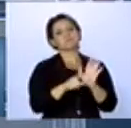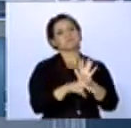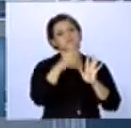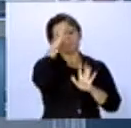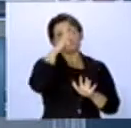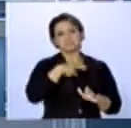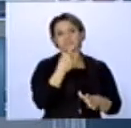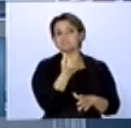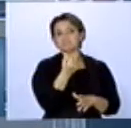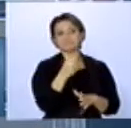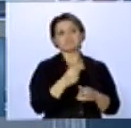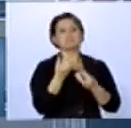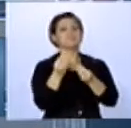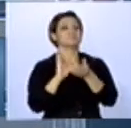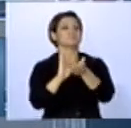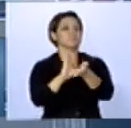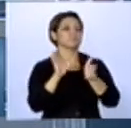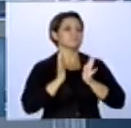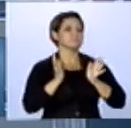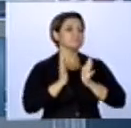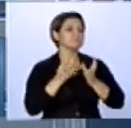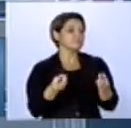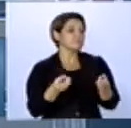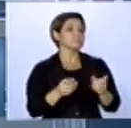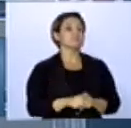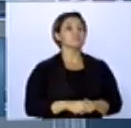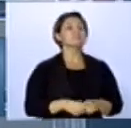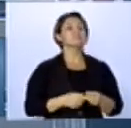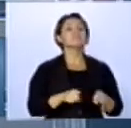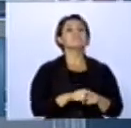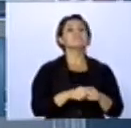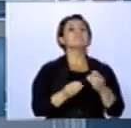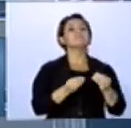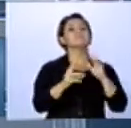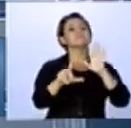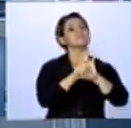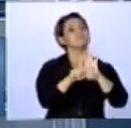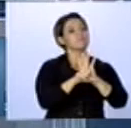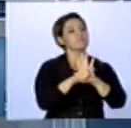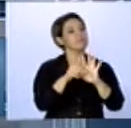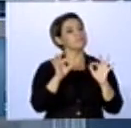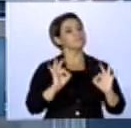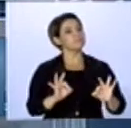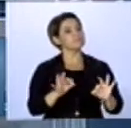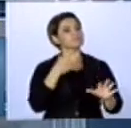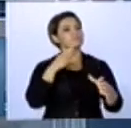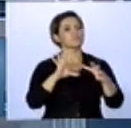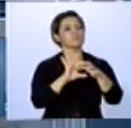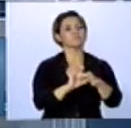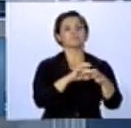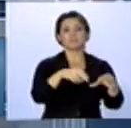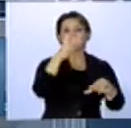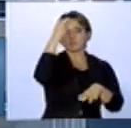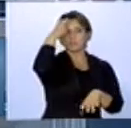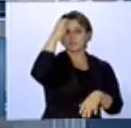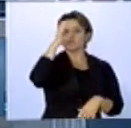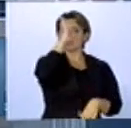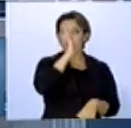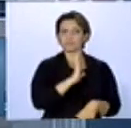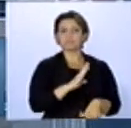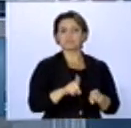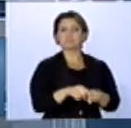racionalidade Econômica nos termos da legislação vigente aliada a questão cultural brasileira